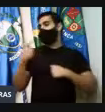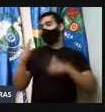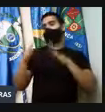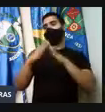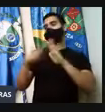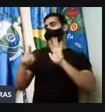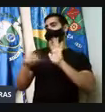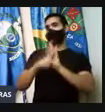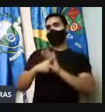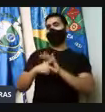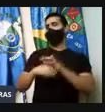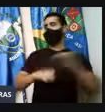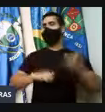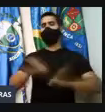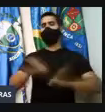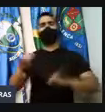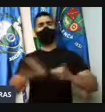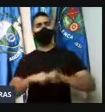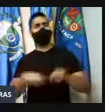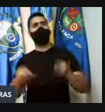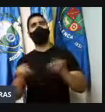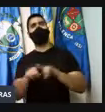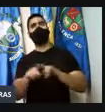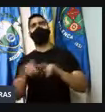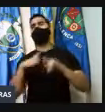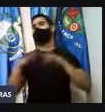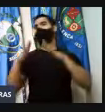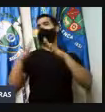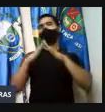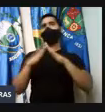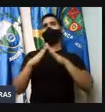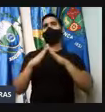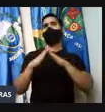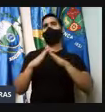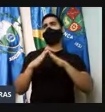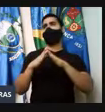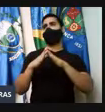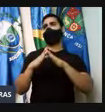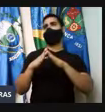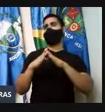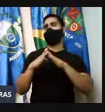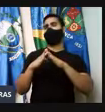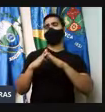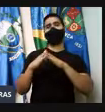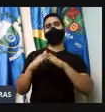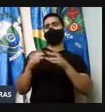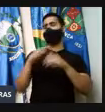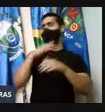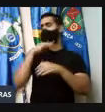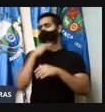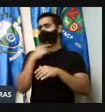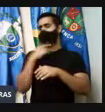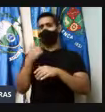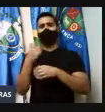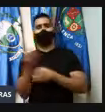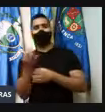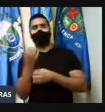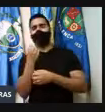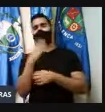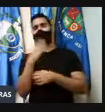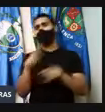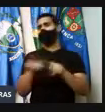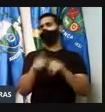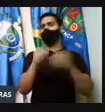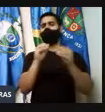próprio, de sofrer em moradias sub-humanas, sem a qualidade e desrespeito